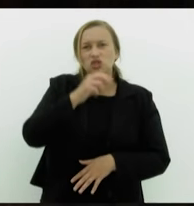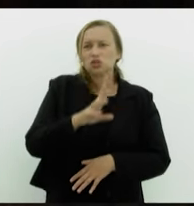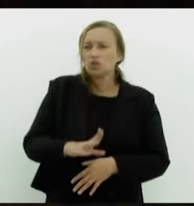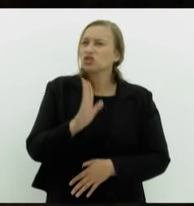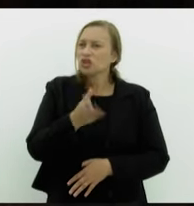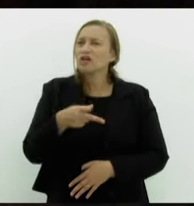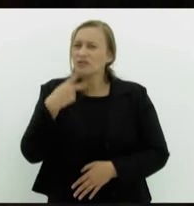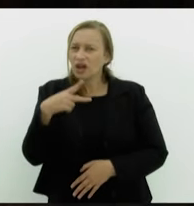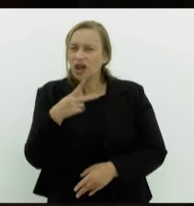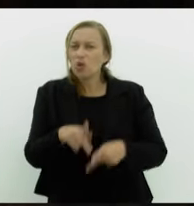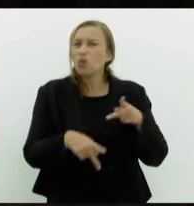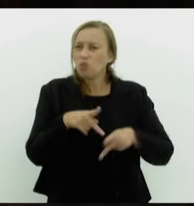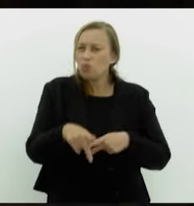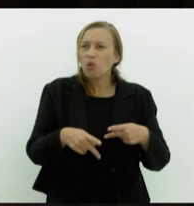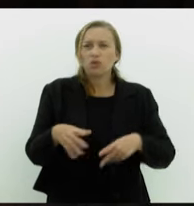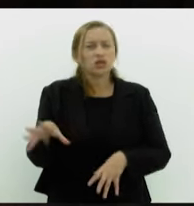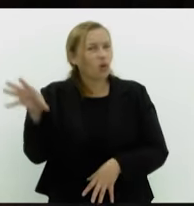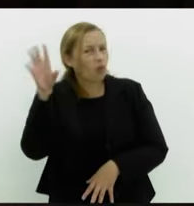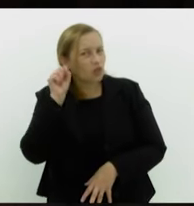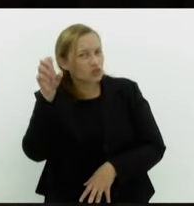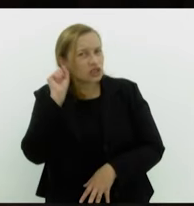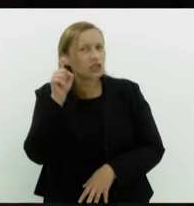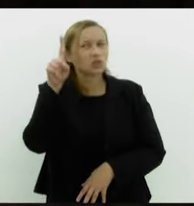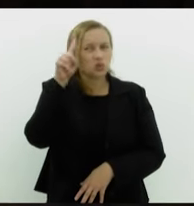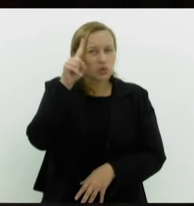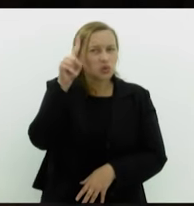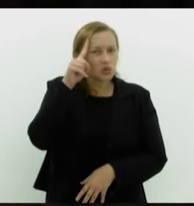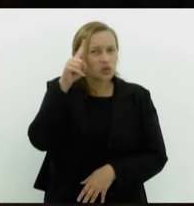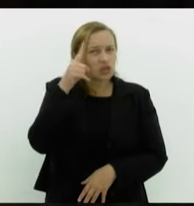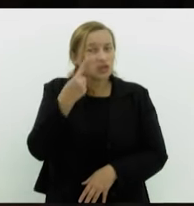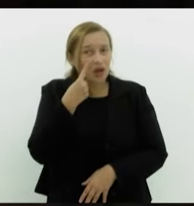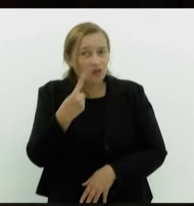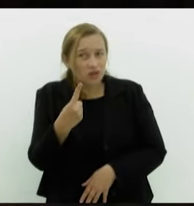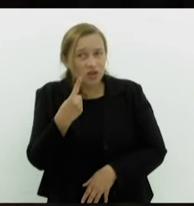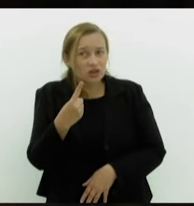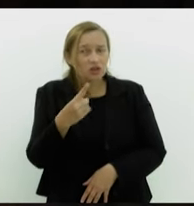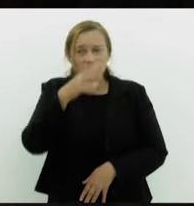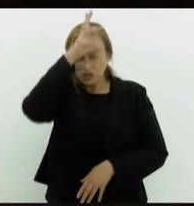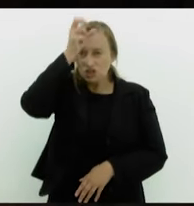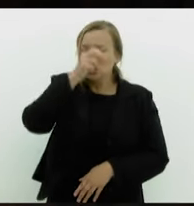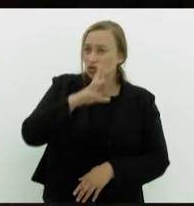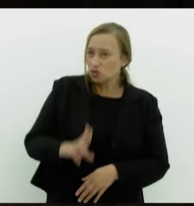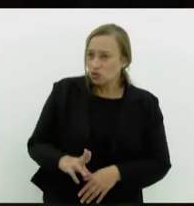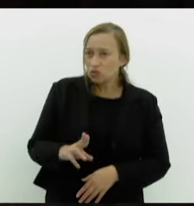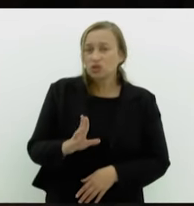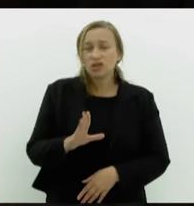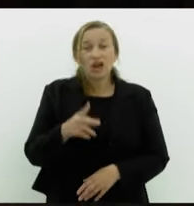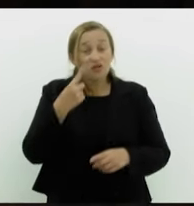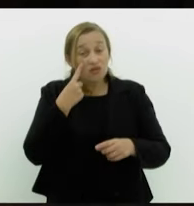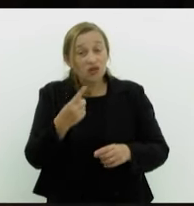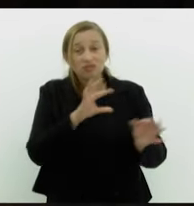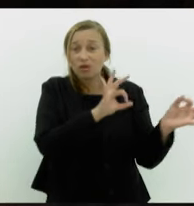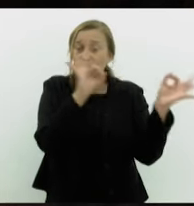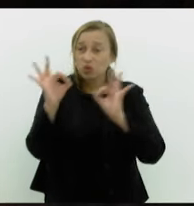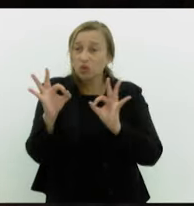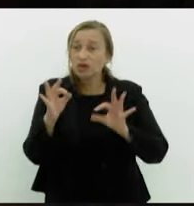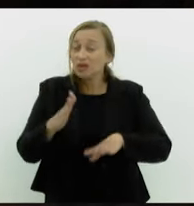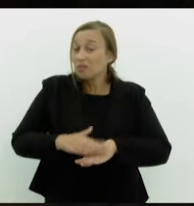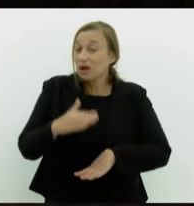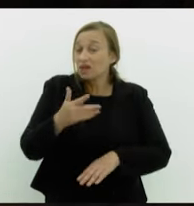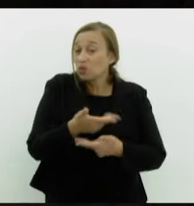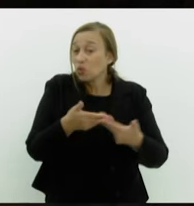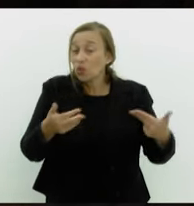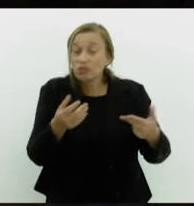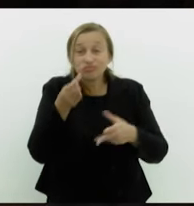O povo nosso está ouvindo a gente todos os dias, está vendo a gente aqui, como a tia Ju falou, está assistindo a gente. Tem muito mais